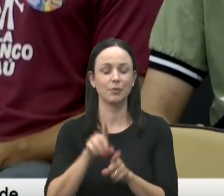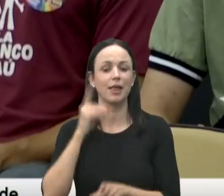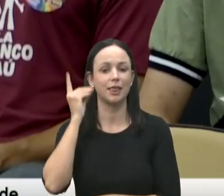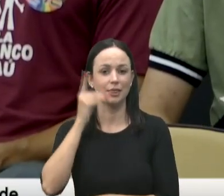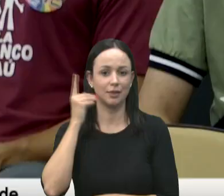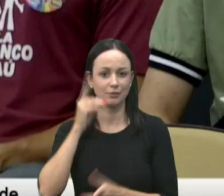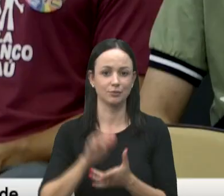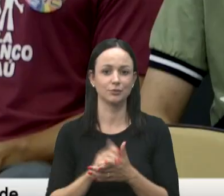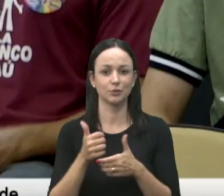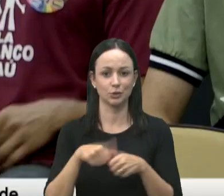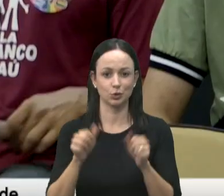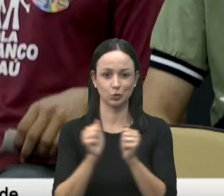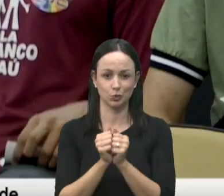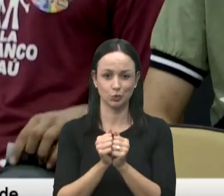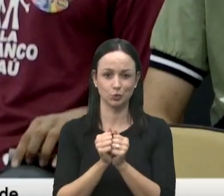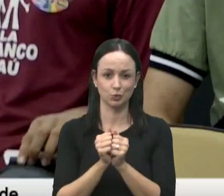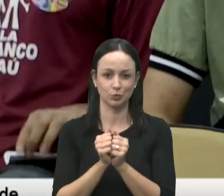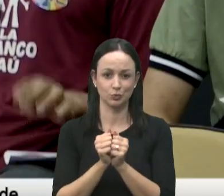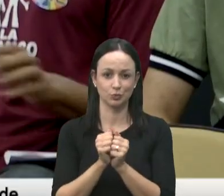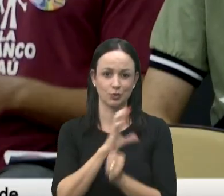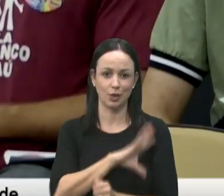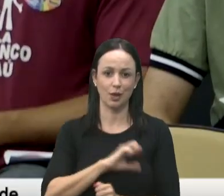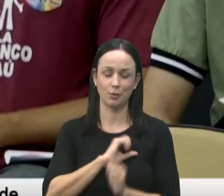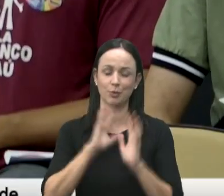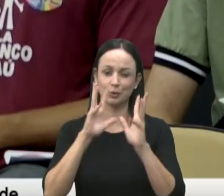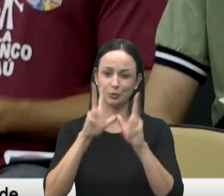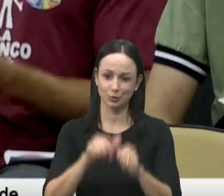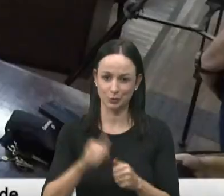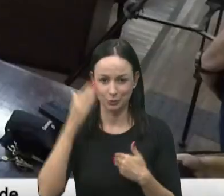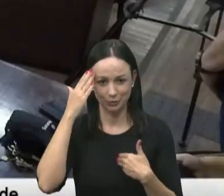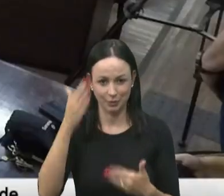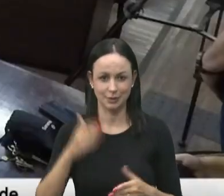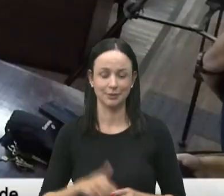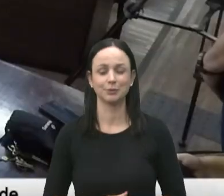deputado, estamos juntos, tá? Amor para todos, muito obrigado.